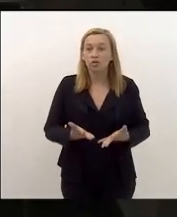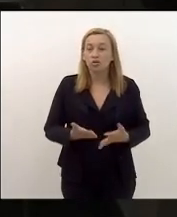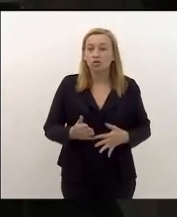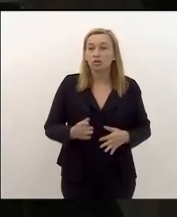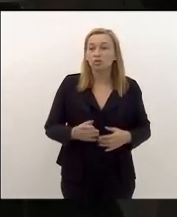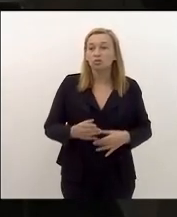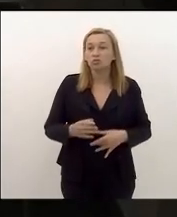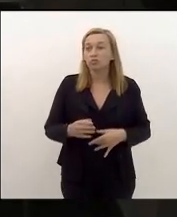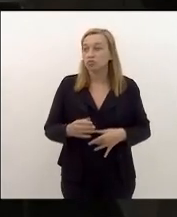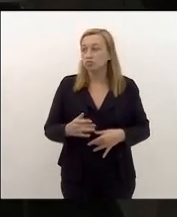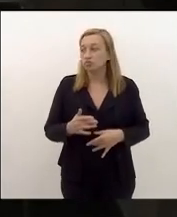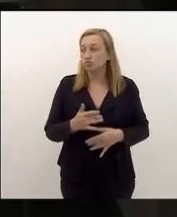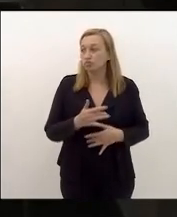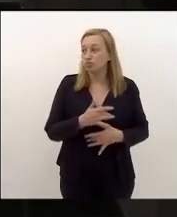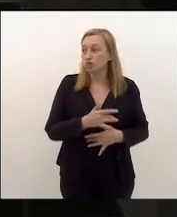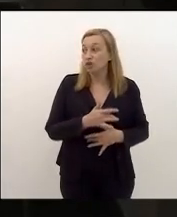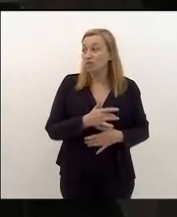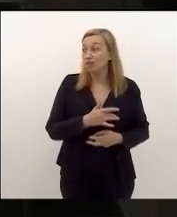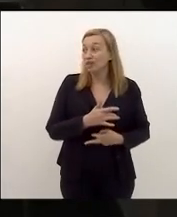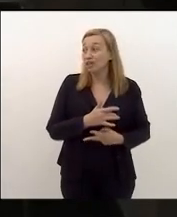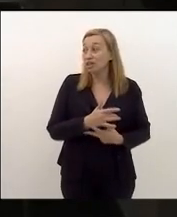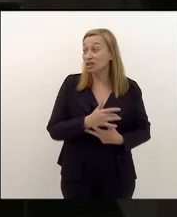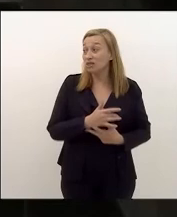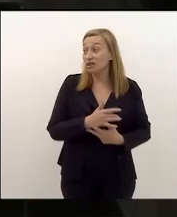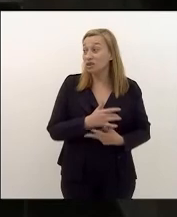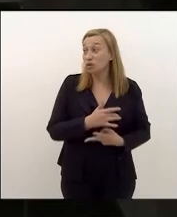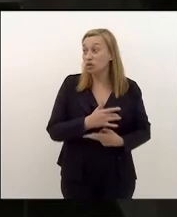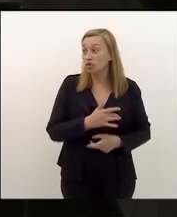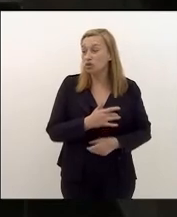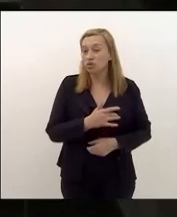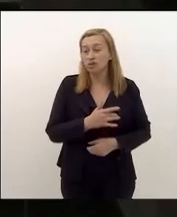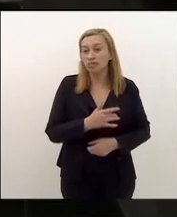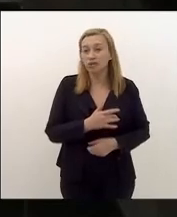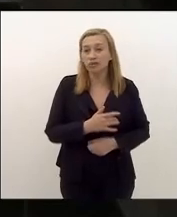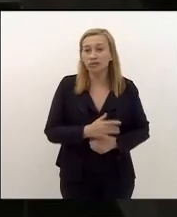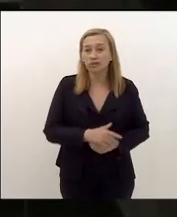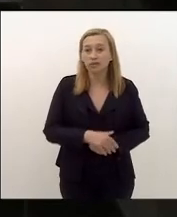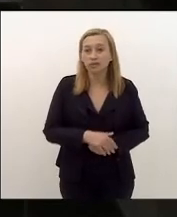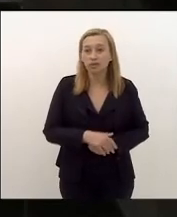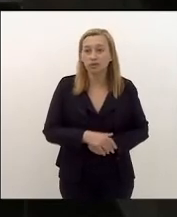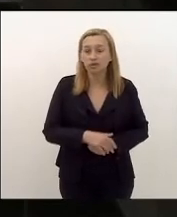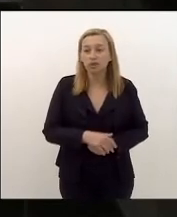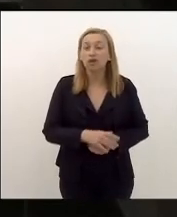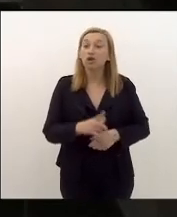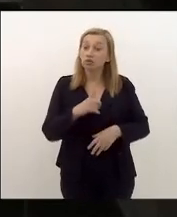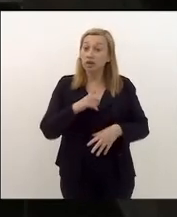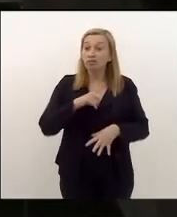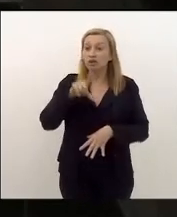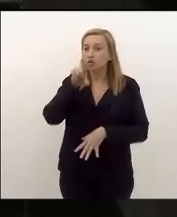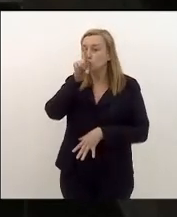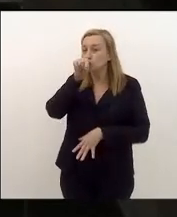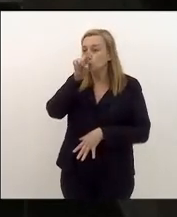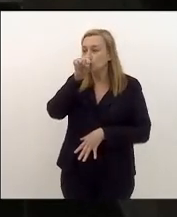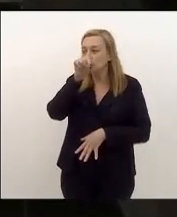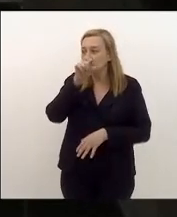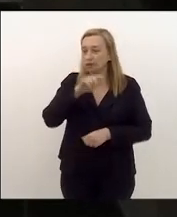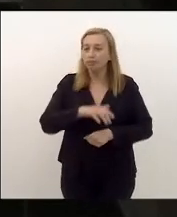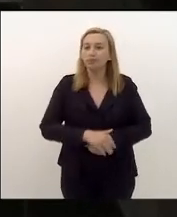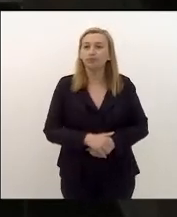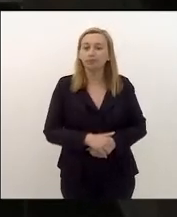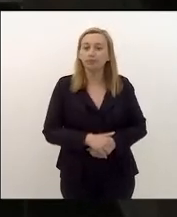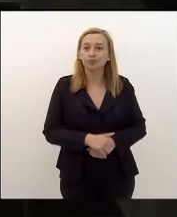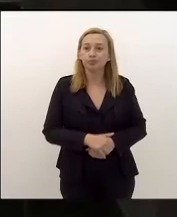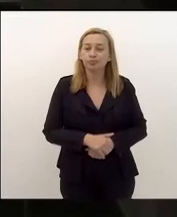social. E ainda há pouco, eu estava no Twitter e